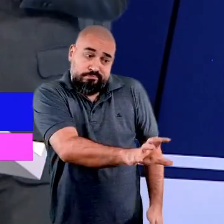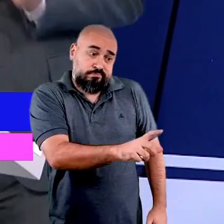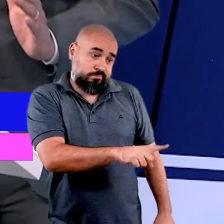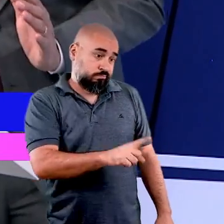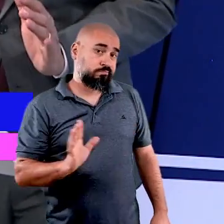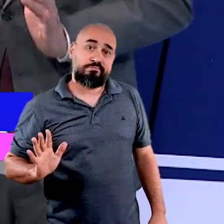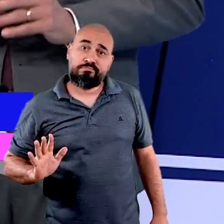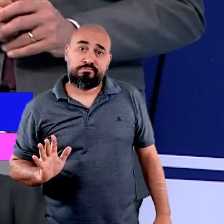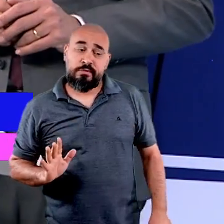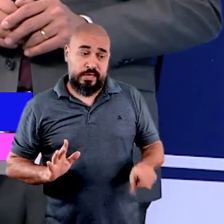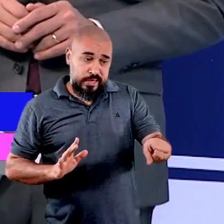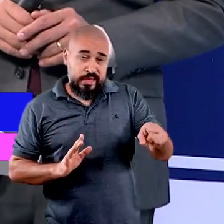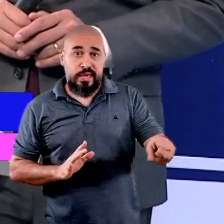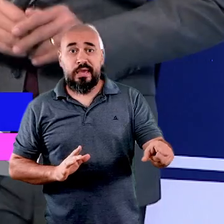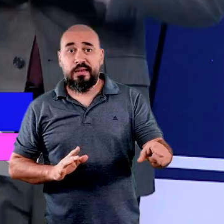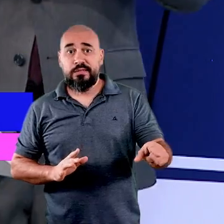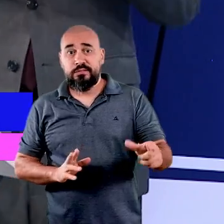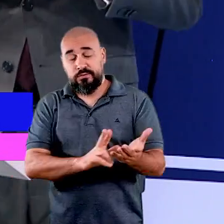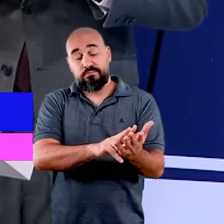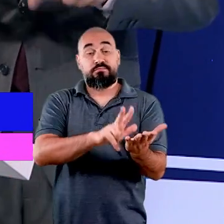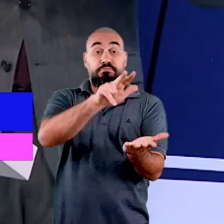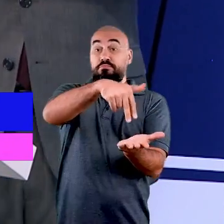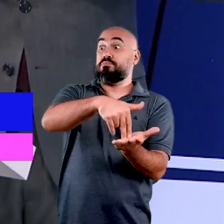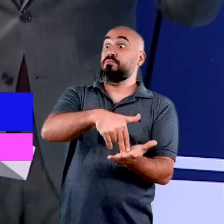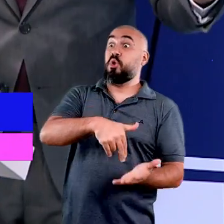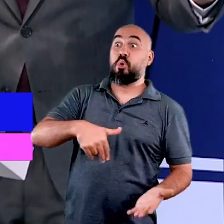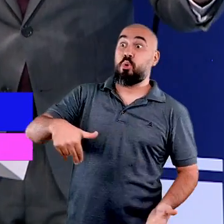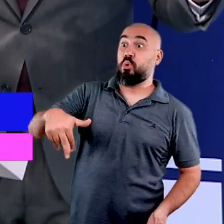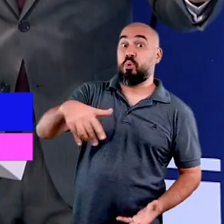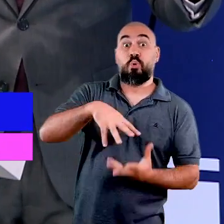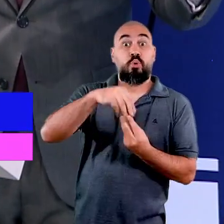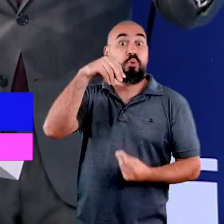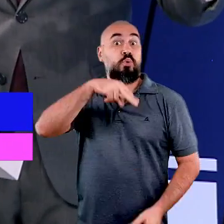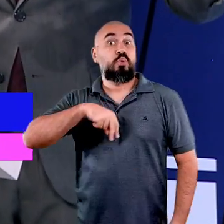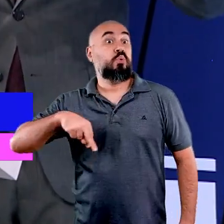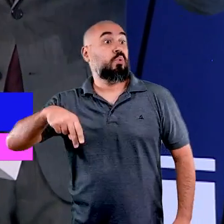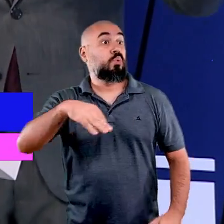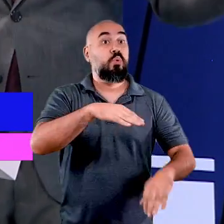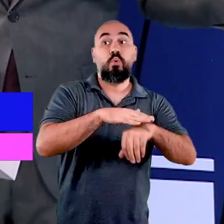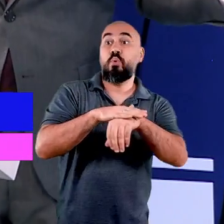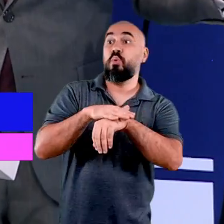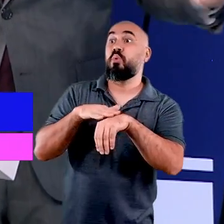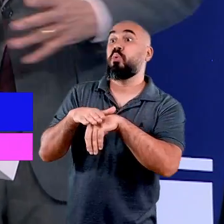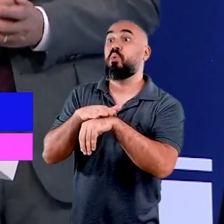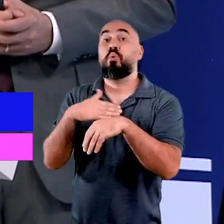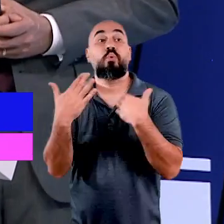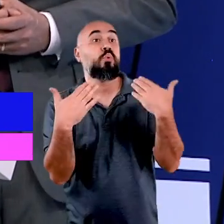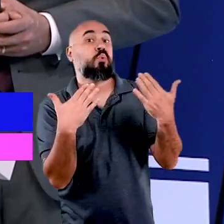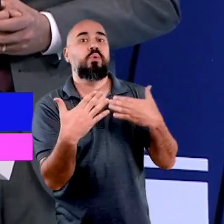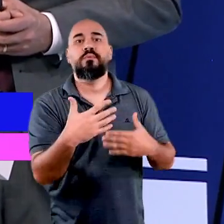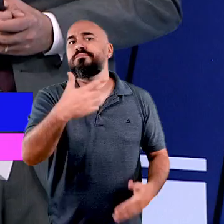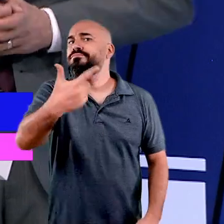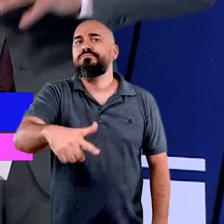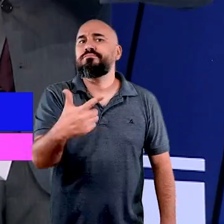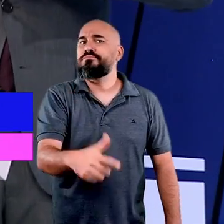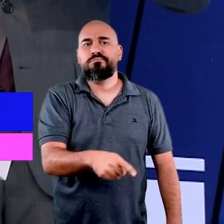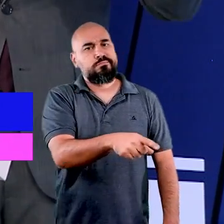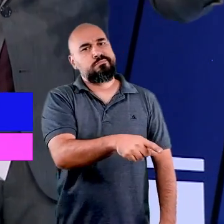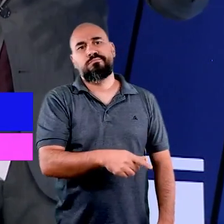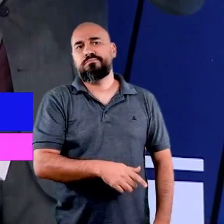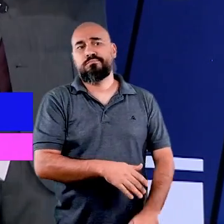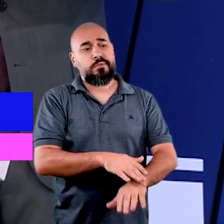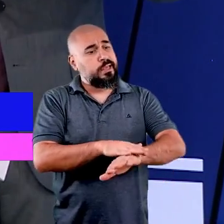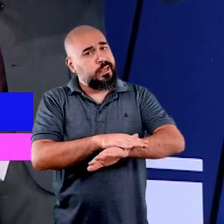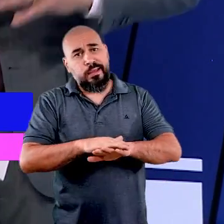não interferem na vida aqui. Um morto não volta para ficar conversando com as pessoas aqui. Um morto